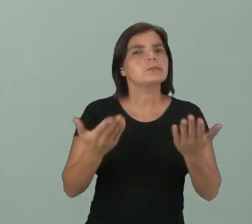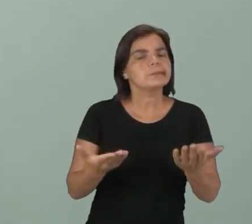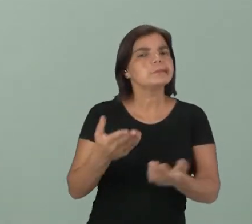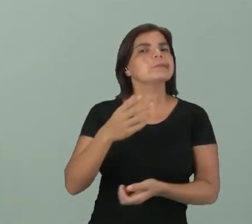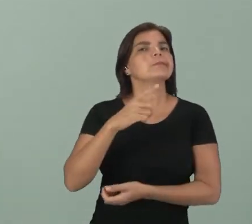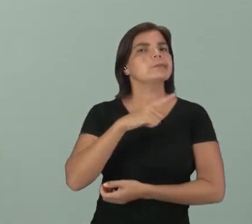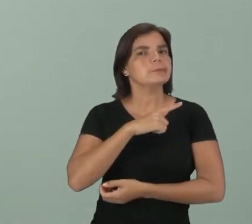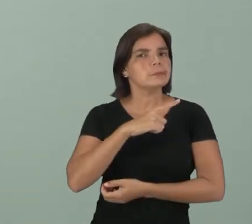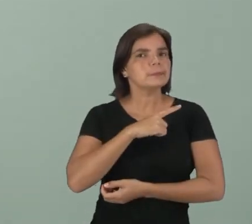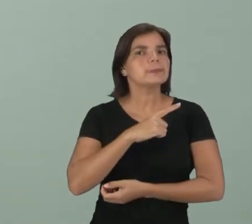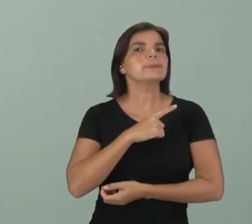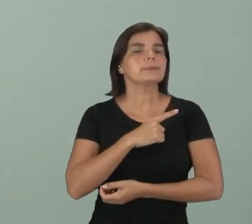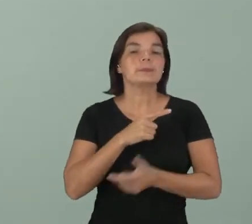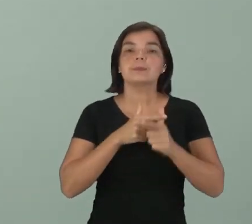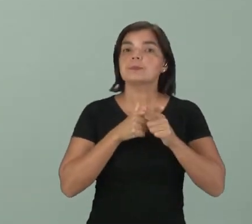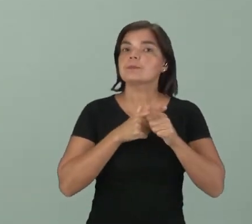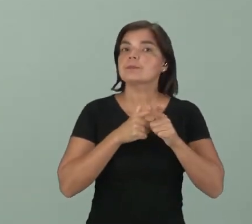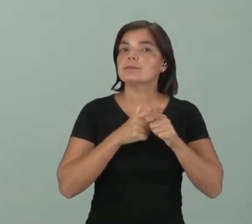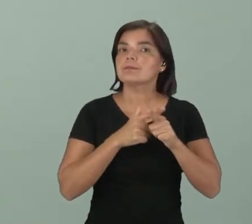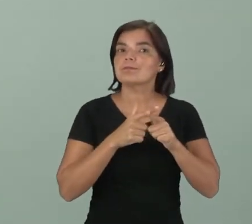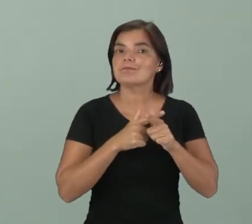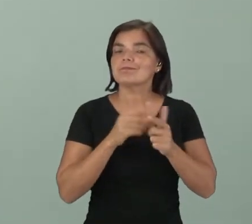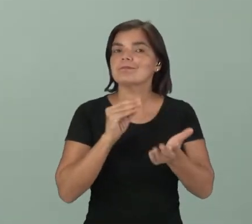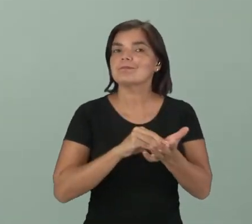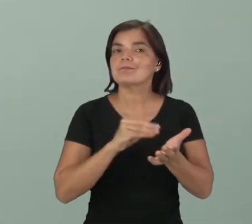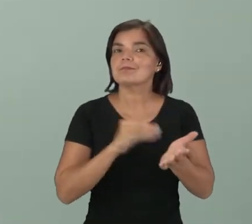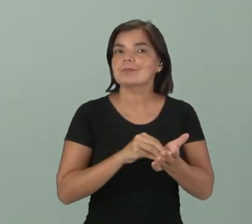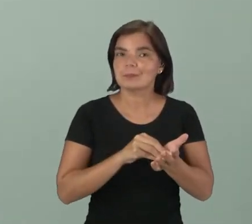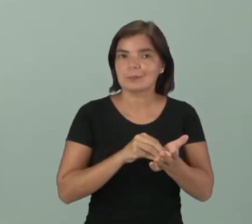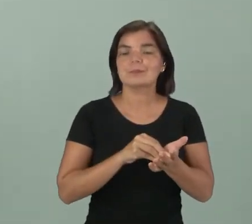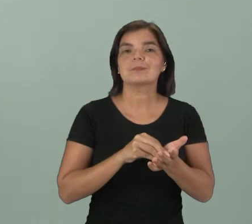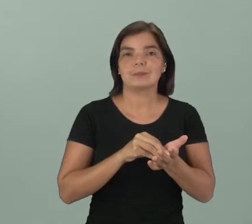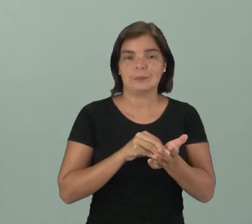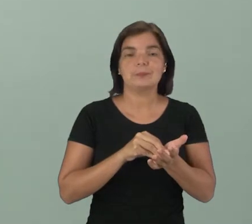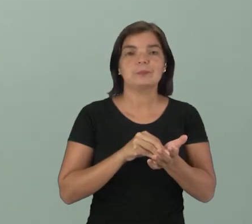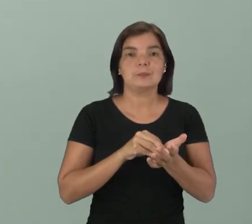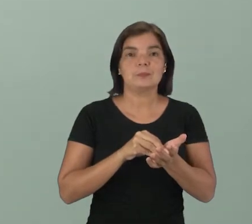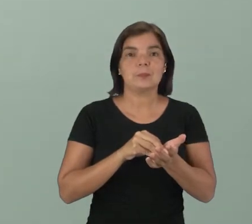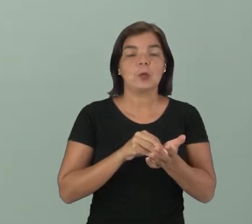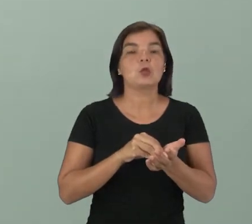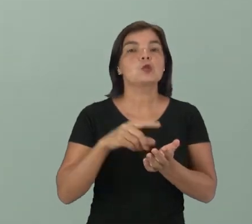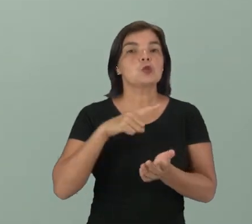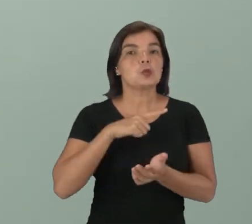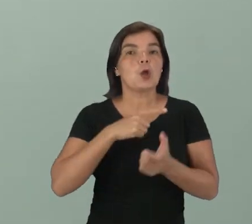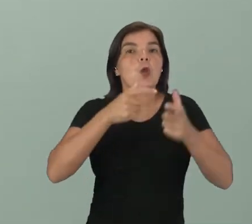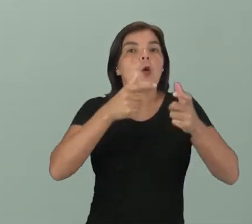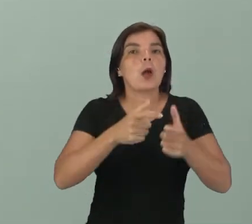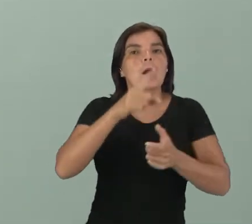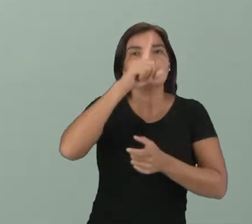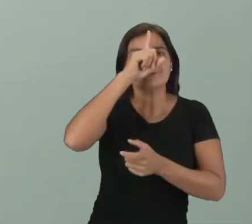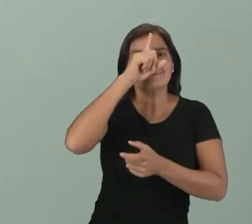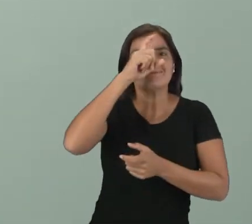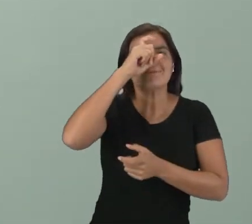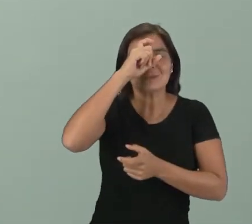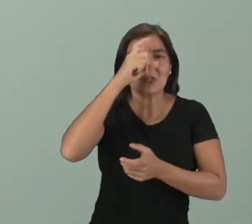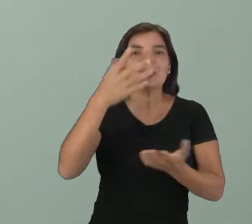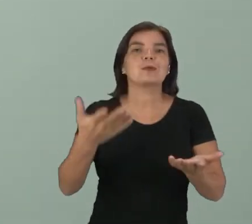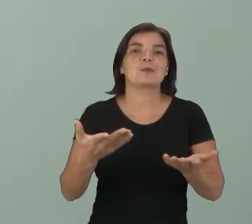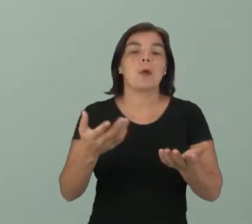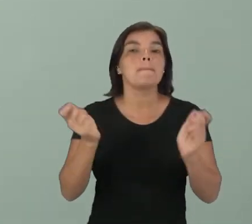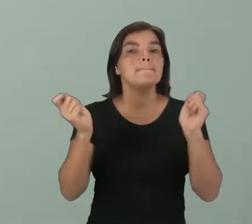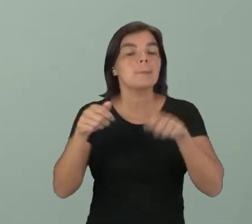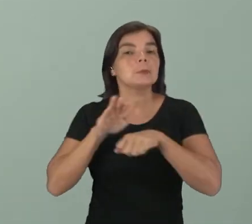ainda tínhamos o problema da falta de postos de saúde nessas localidades que